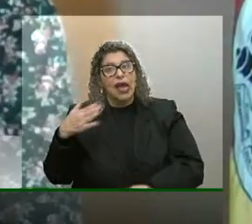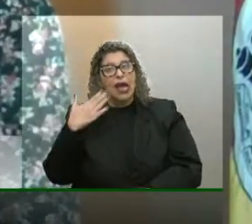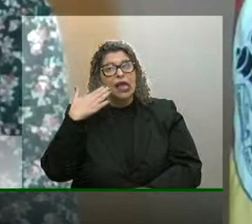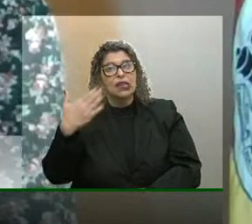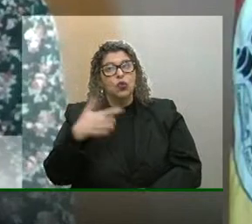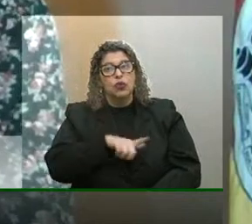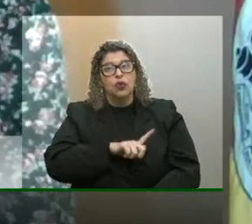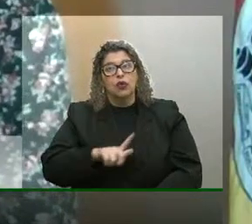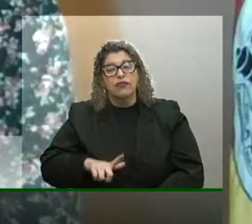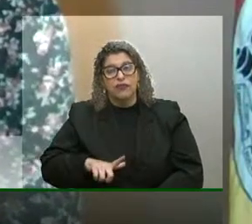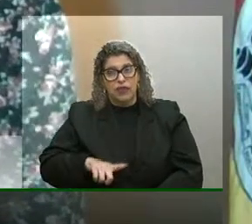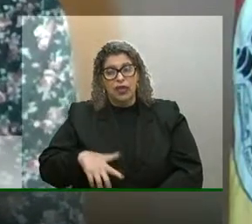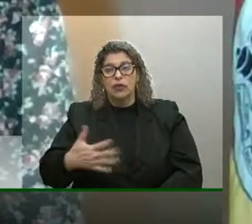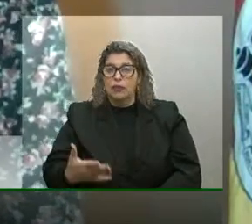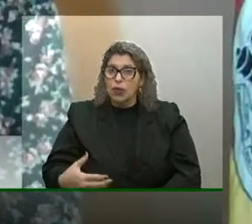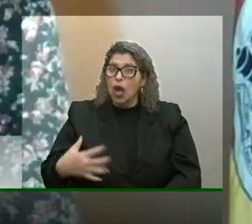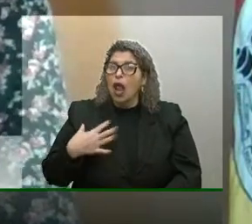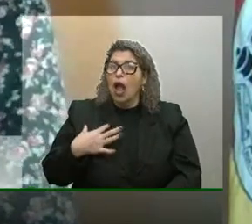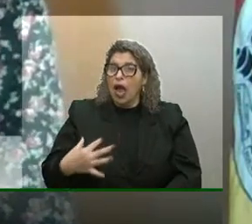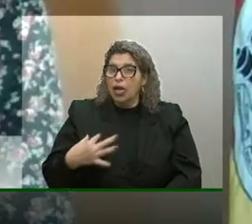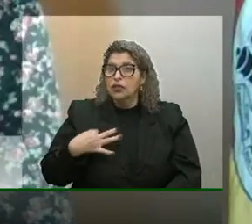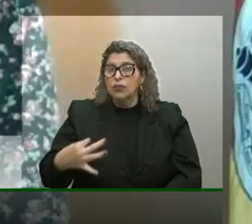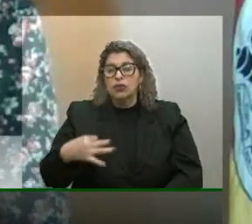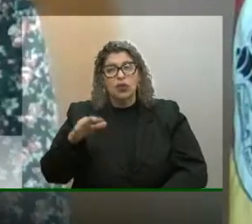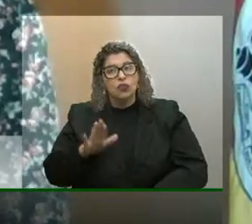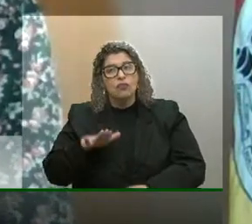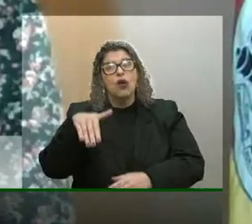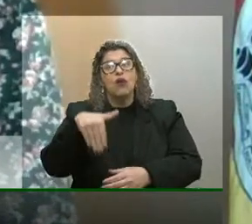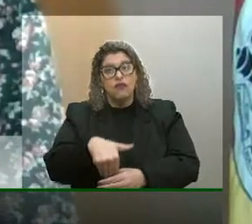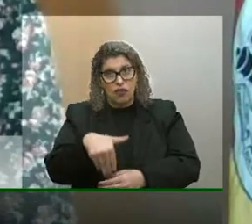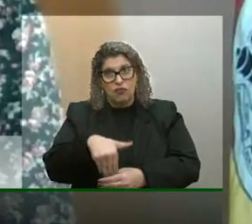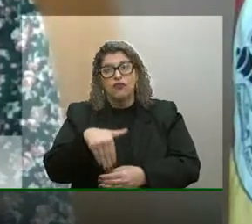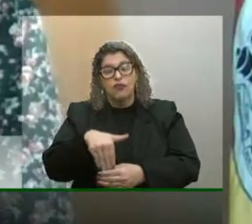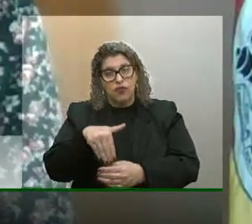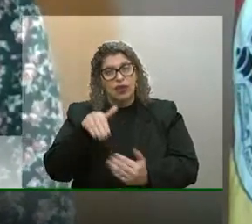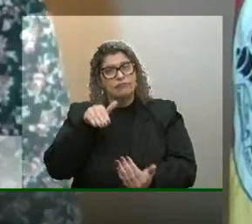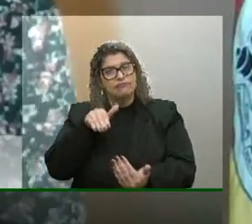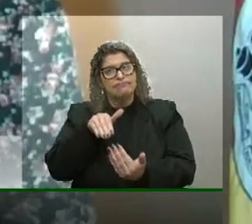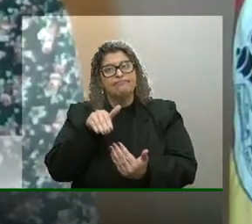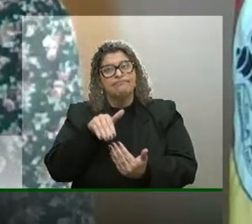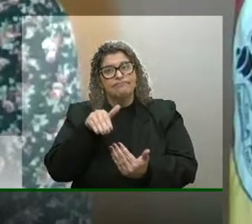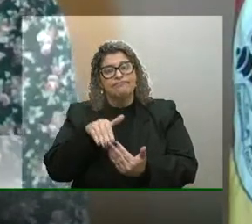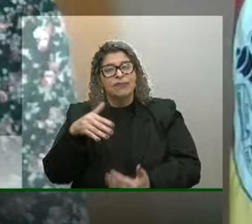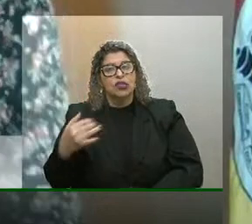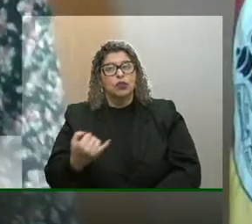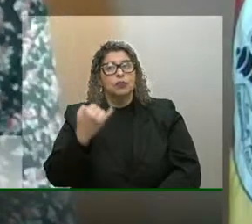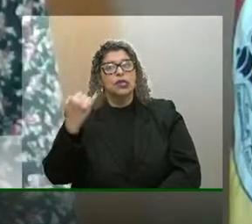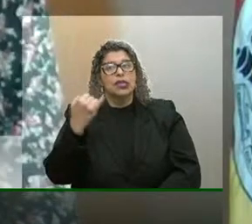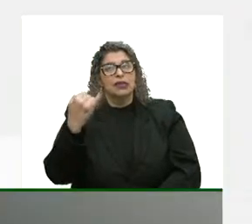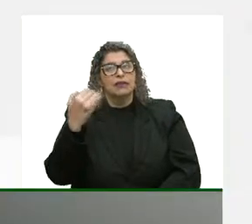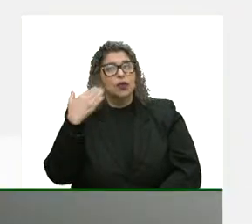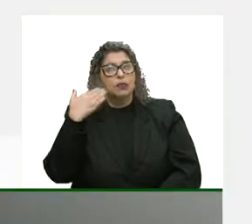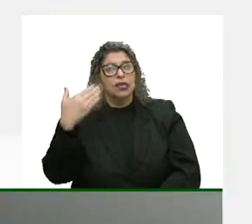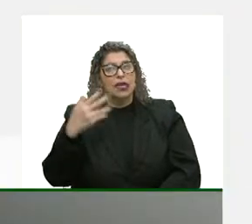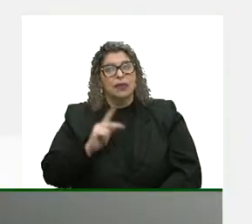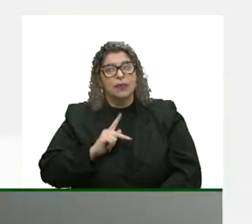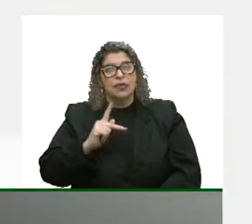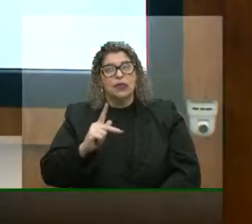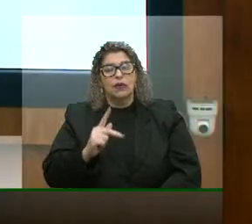o governo, me coloco aqui como meu voto favorável a este projeto de extrema importância. Obrigado,